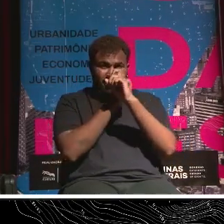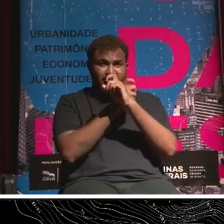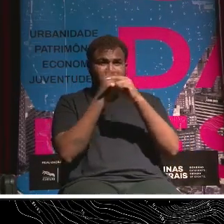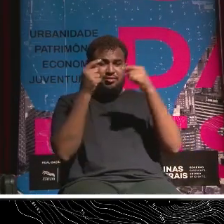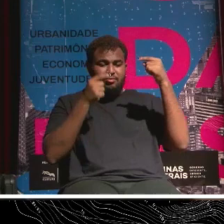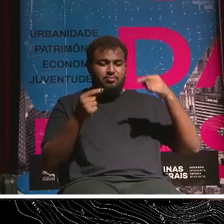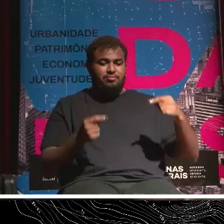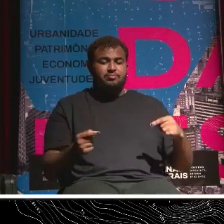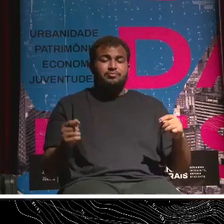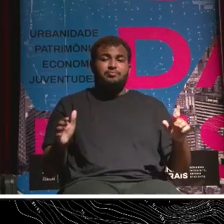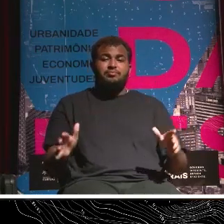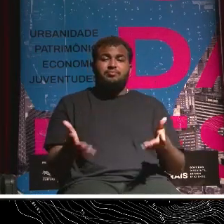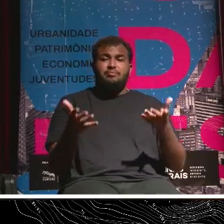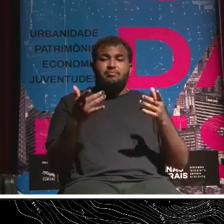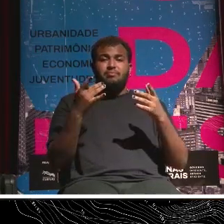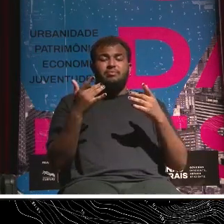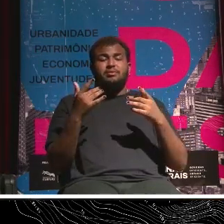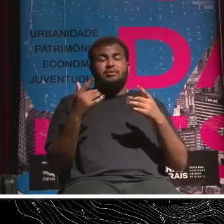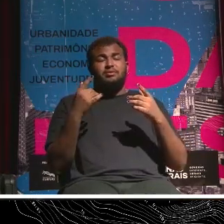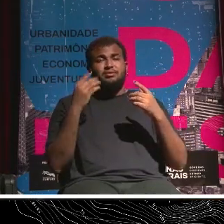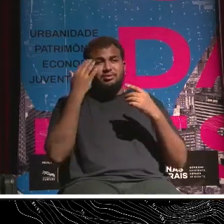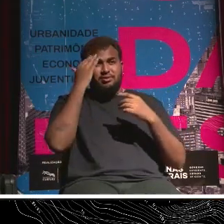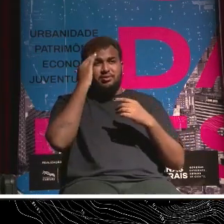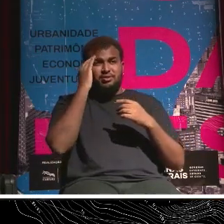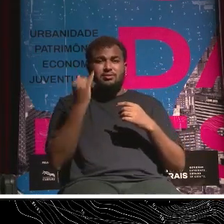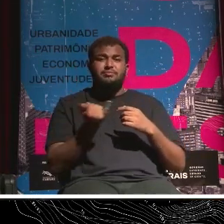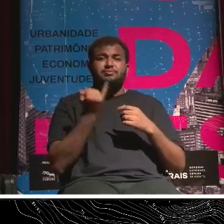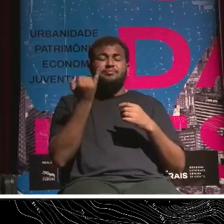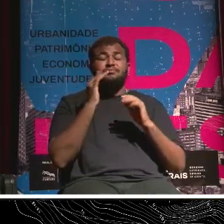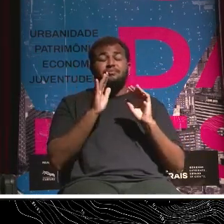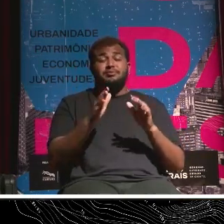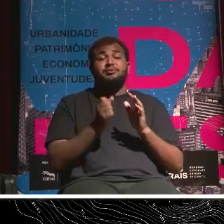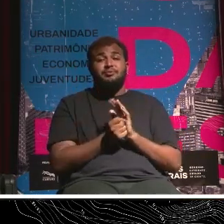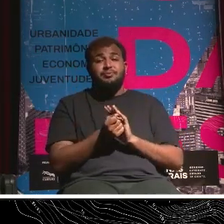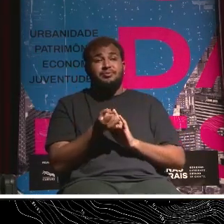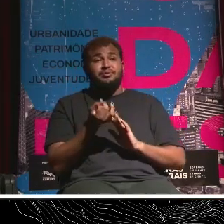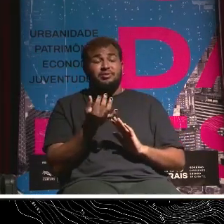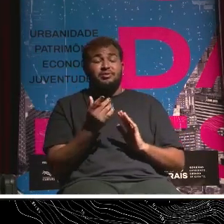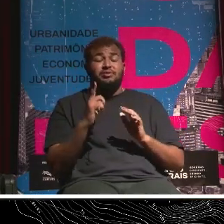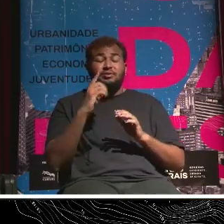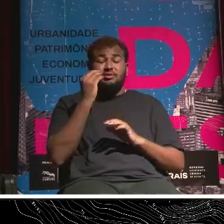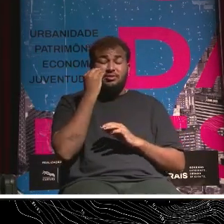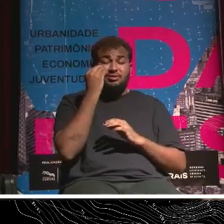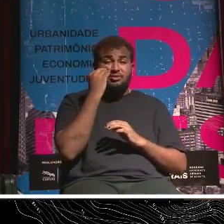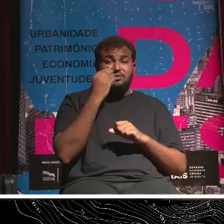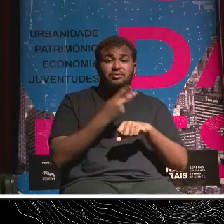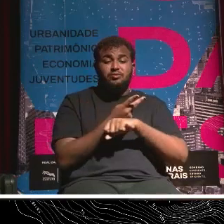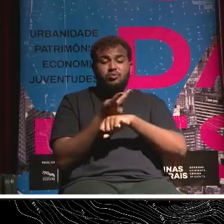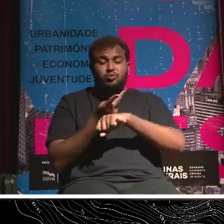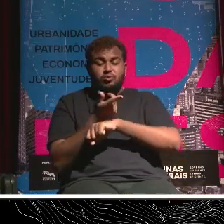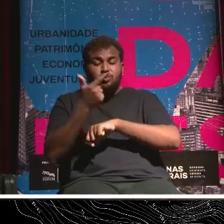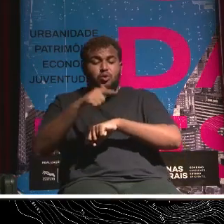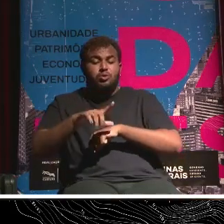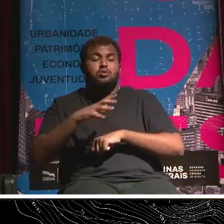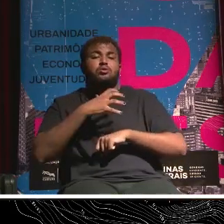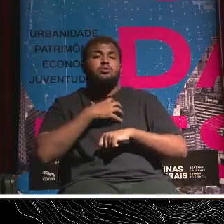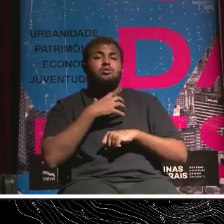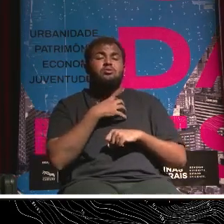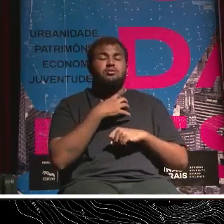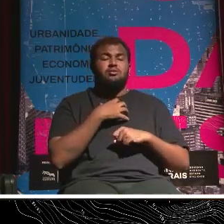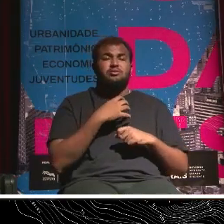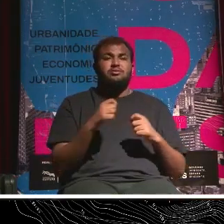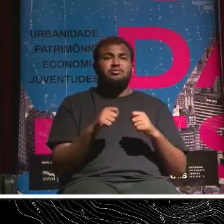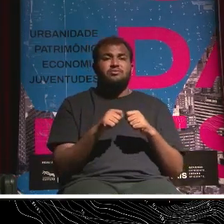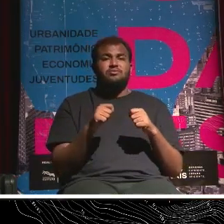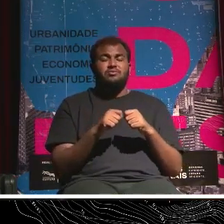de fomento, entender essa importância, e, por vezes, quando ela tentava buscar estes outros mediadores para fazer